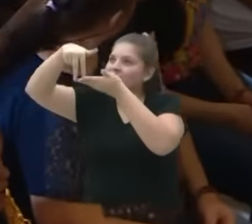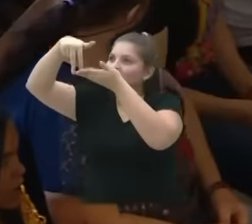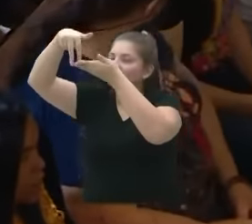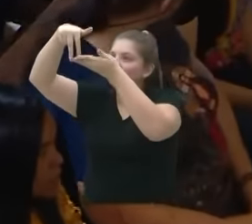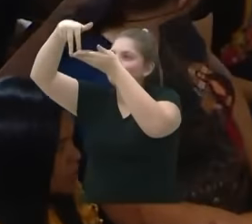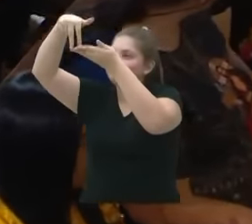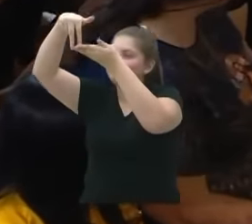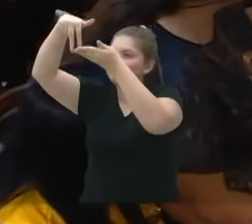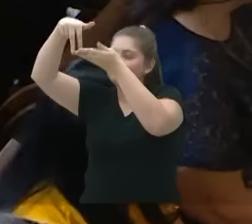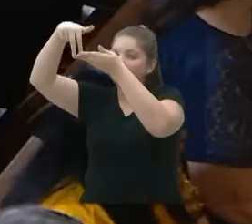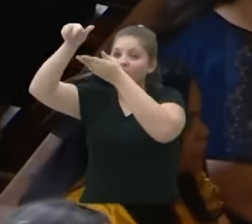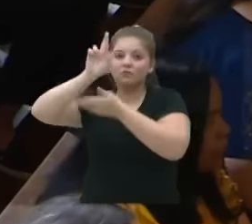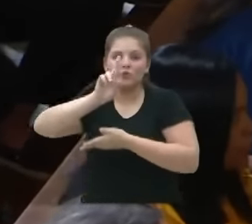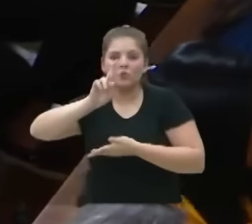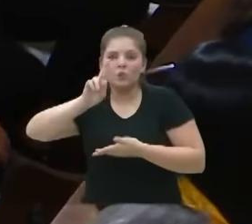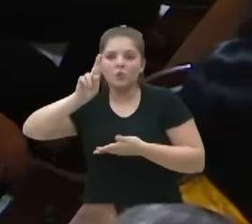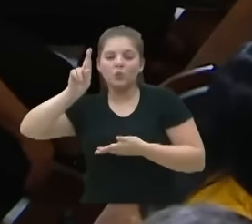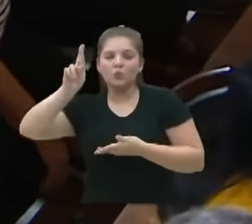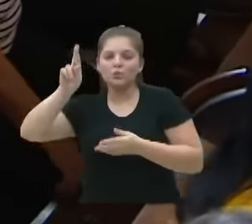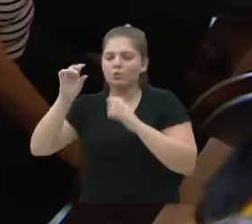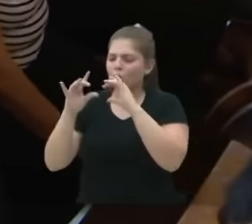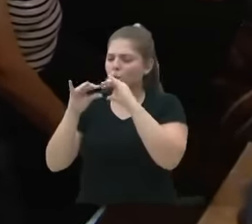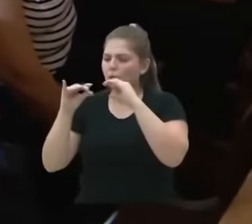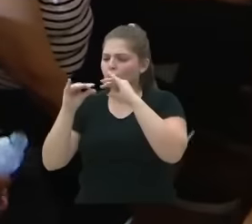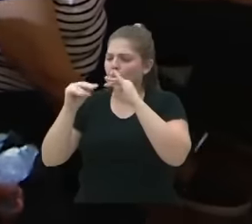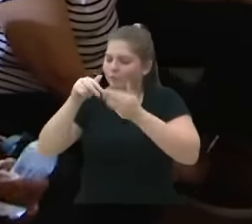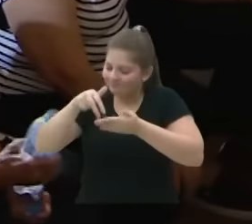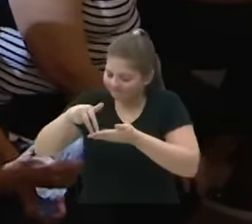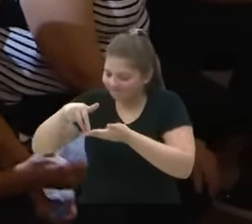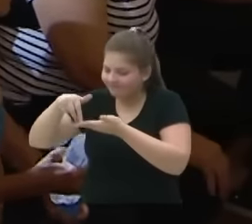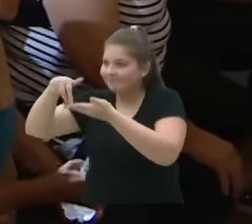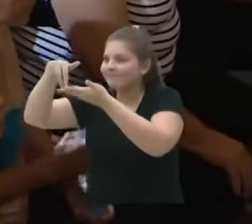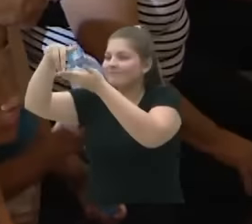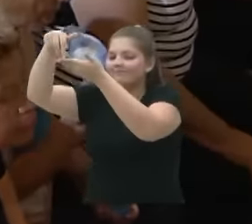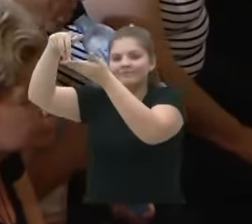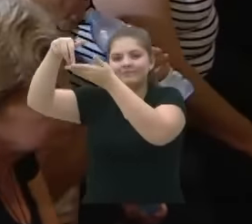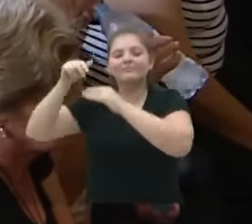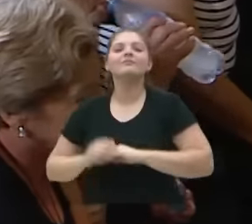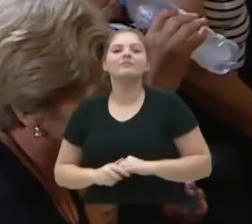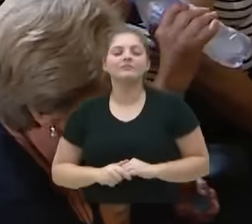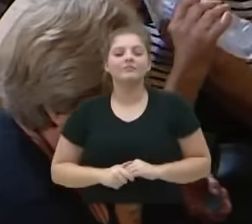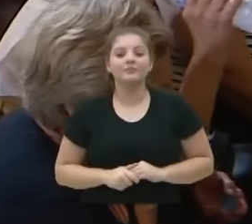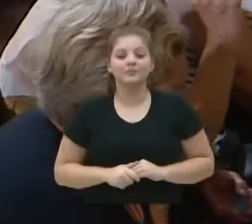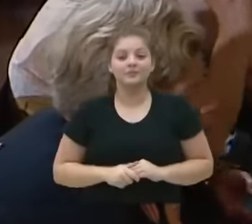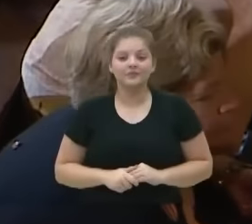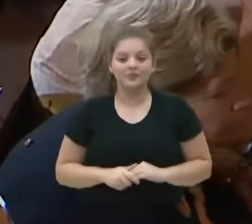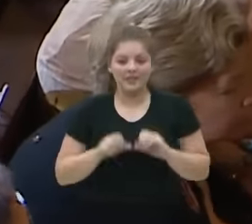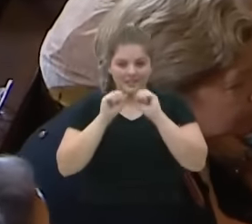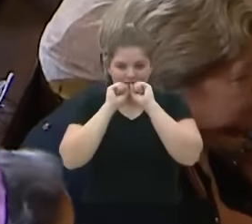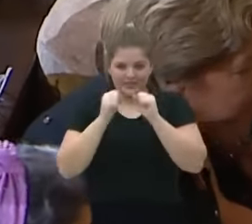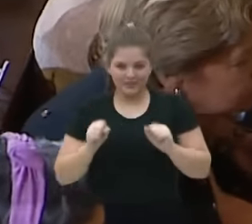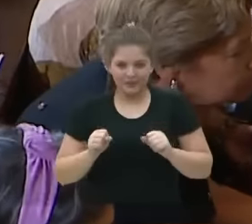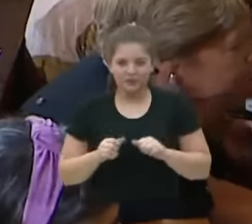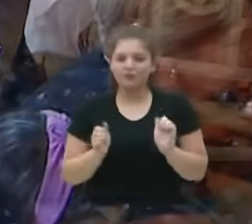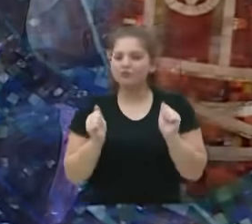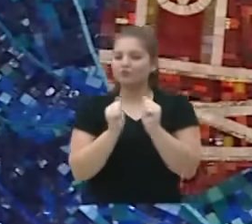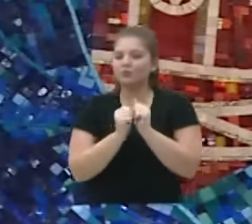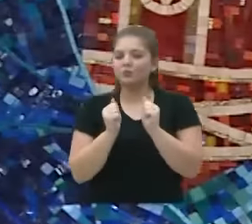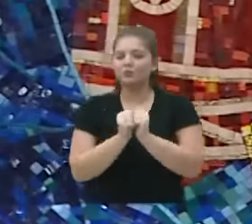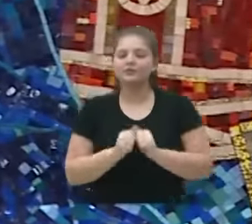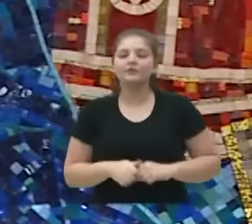aclamações Deus se elevou, o Senhor subiu ao toque da trombeta.